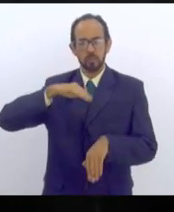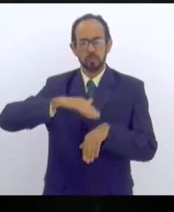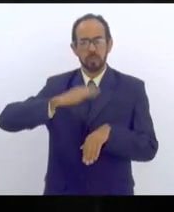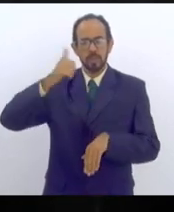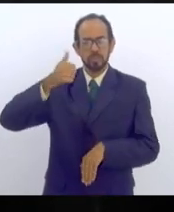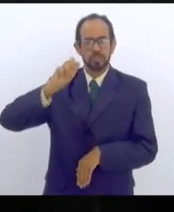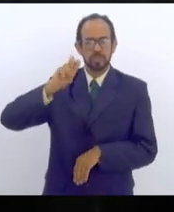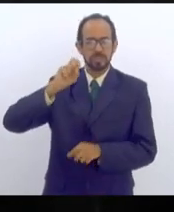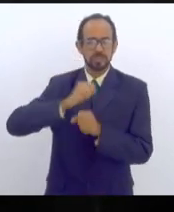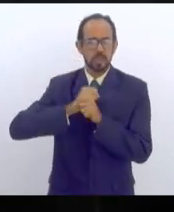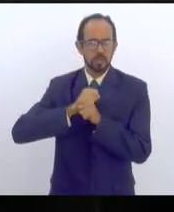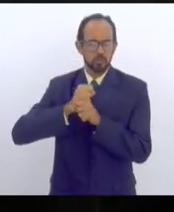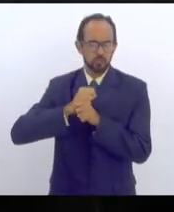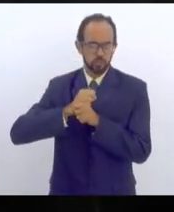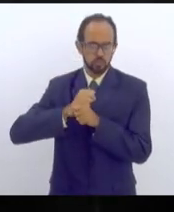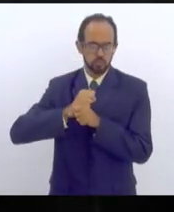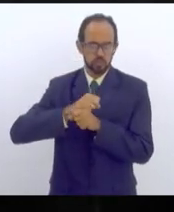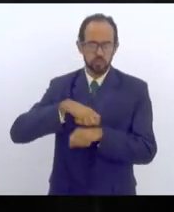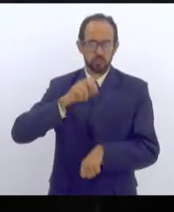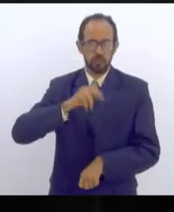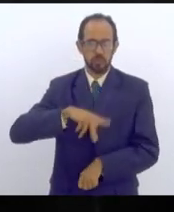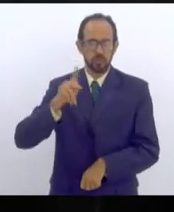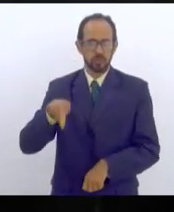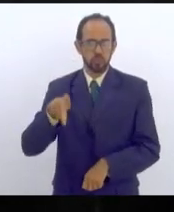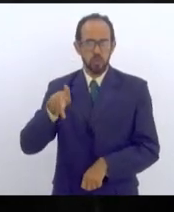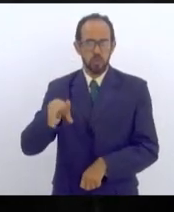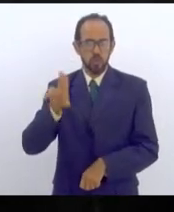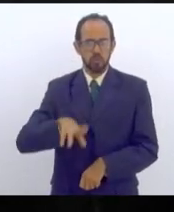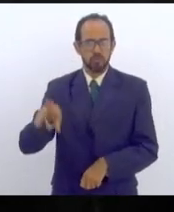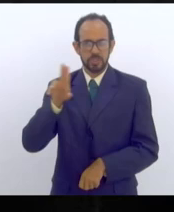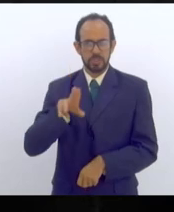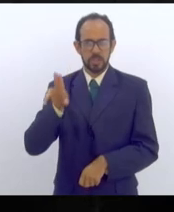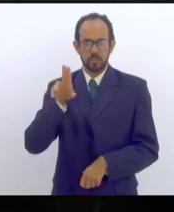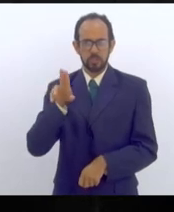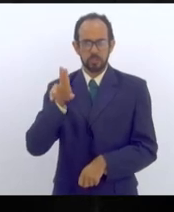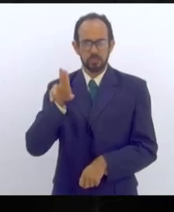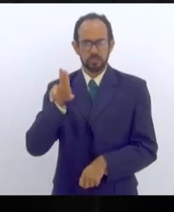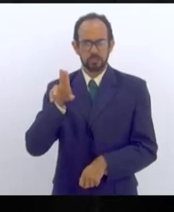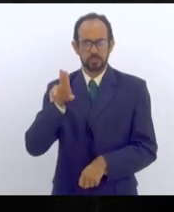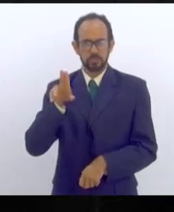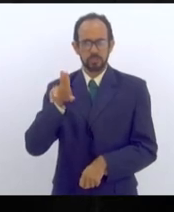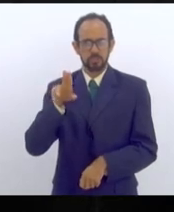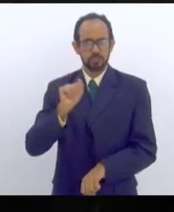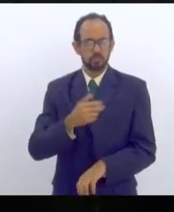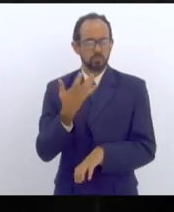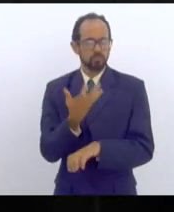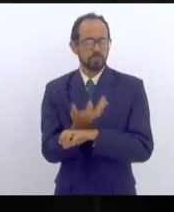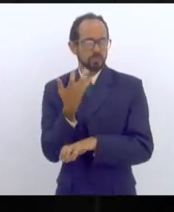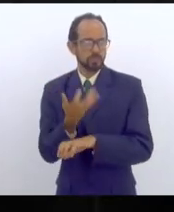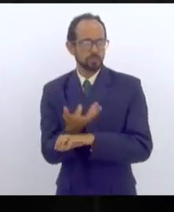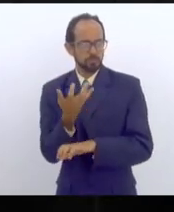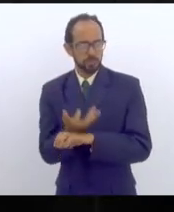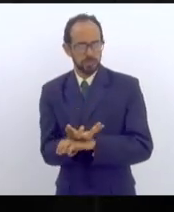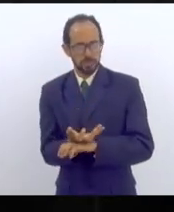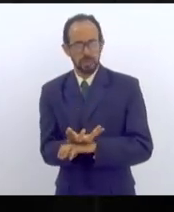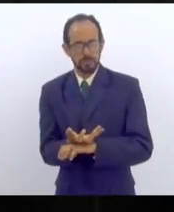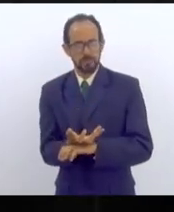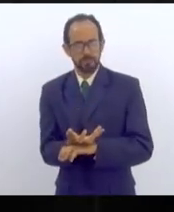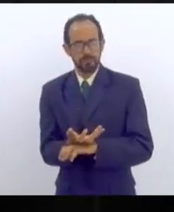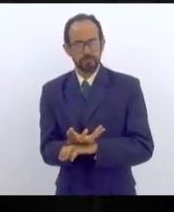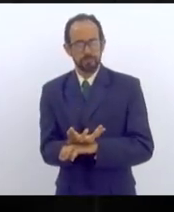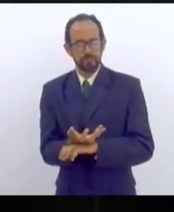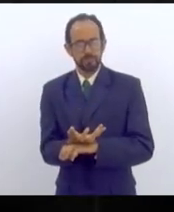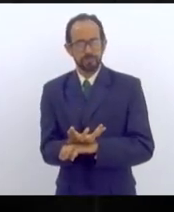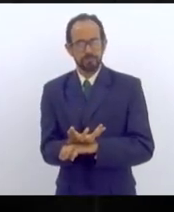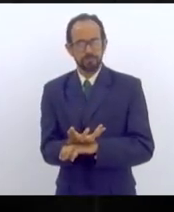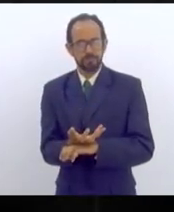anos professor universitário de uma disciplina, deputada Élica,